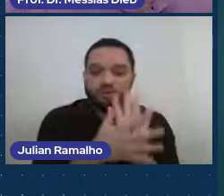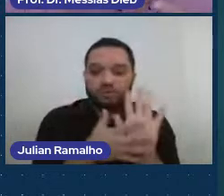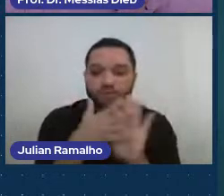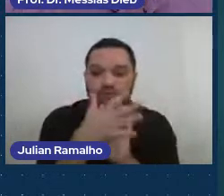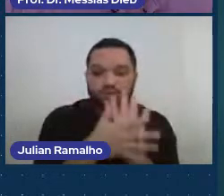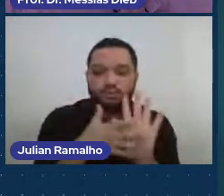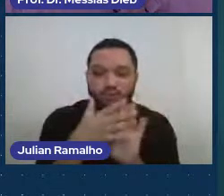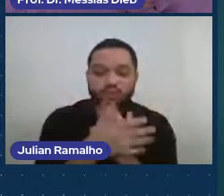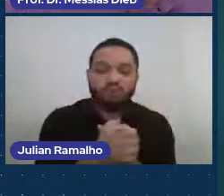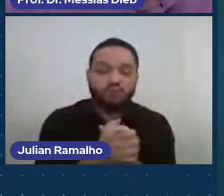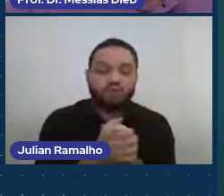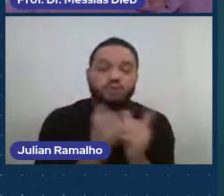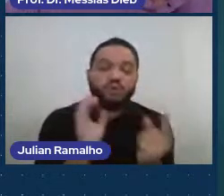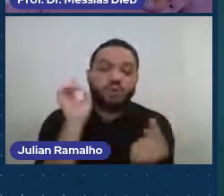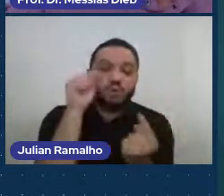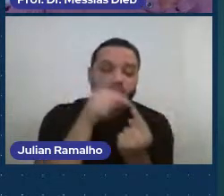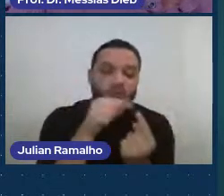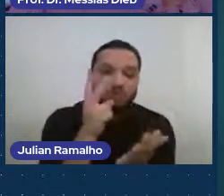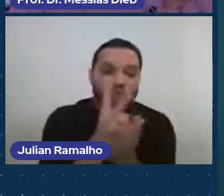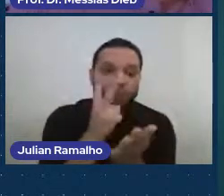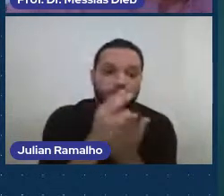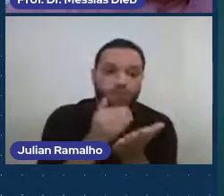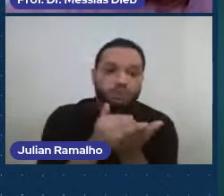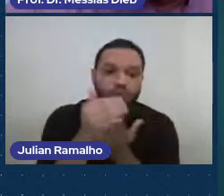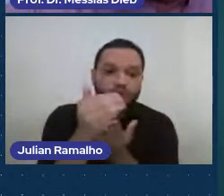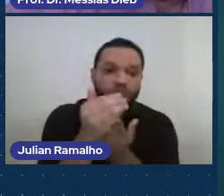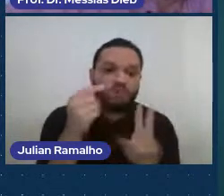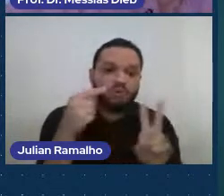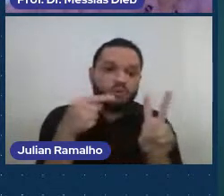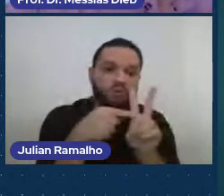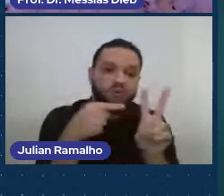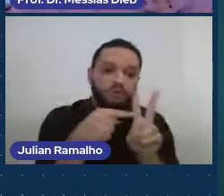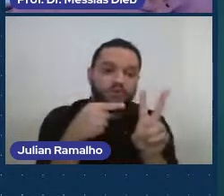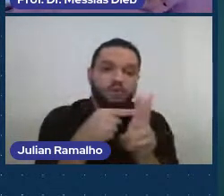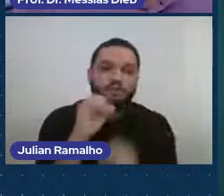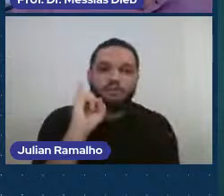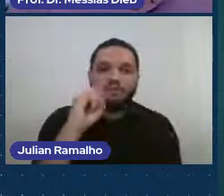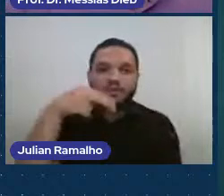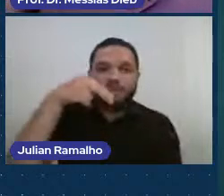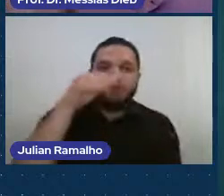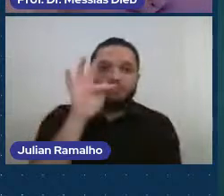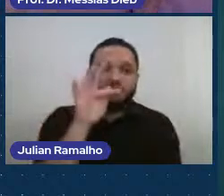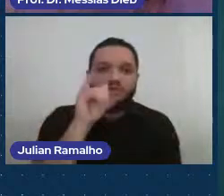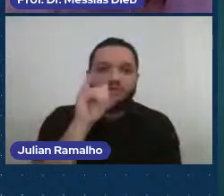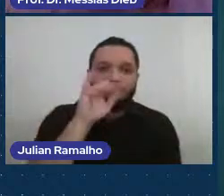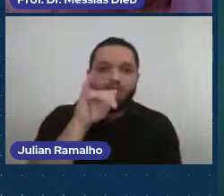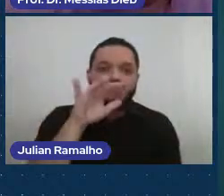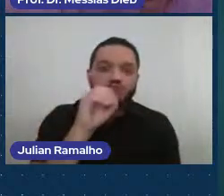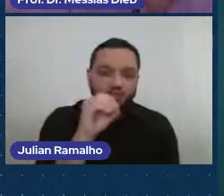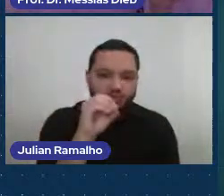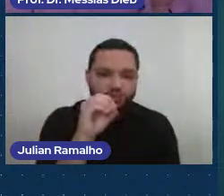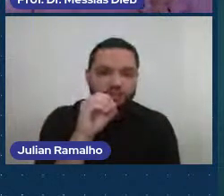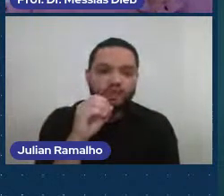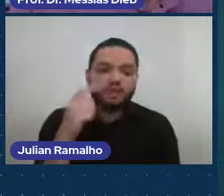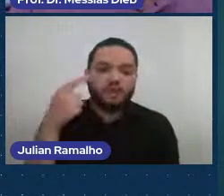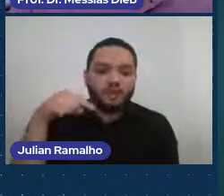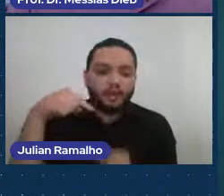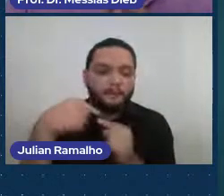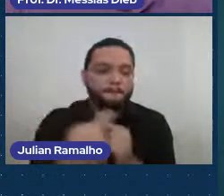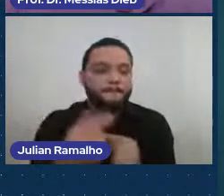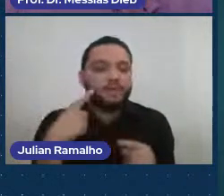o objetivo sempre começa com um verbo no infinitivo. E aí, logo em seguida, vem uma pergunta. Isso